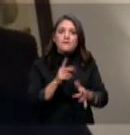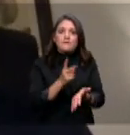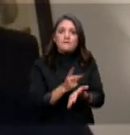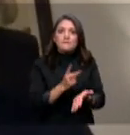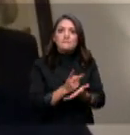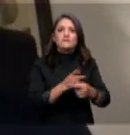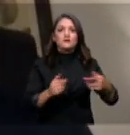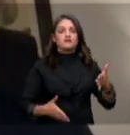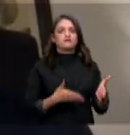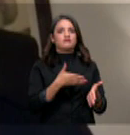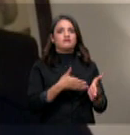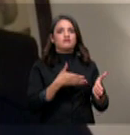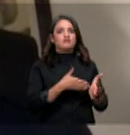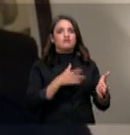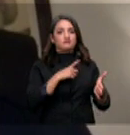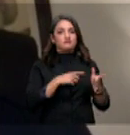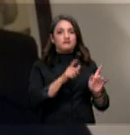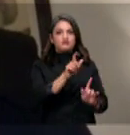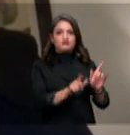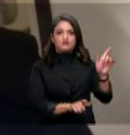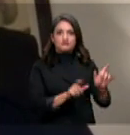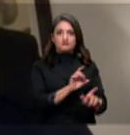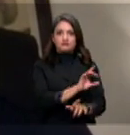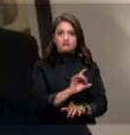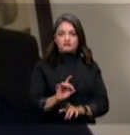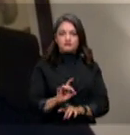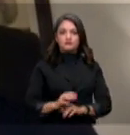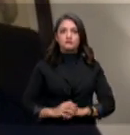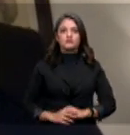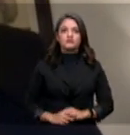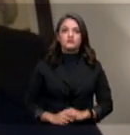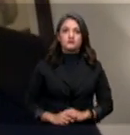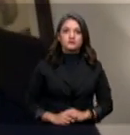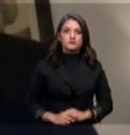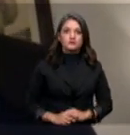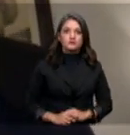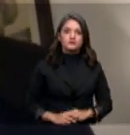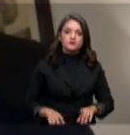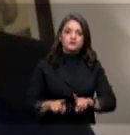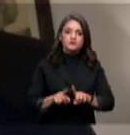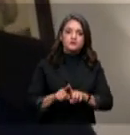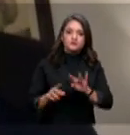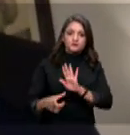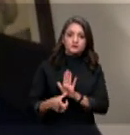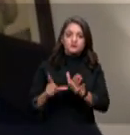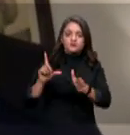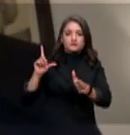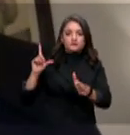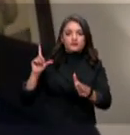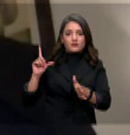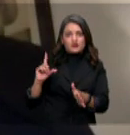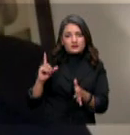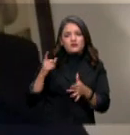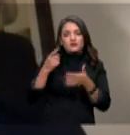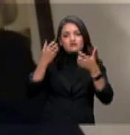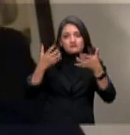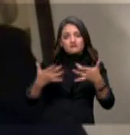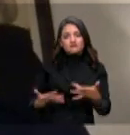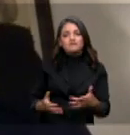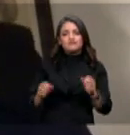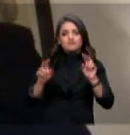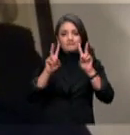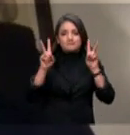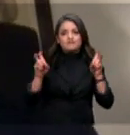mesmos limites que a autonomia individual. Antecipando a linha argumentativa da